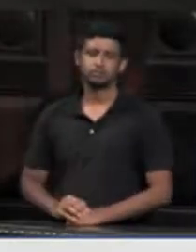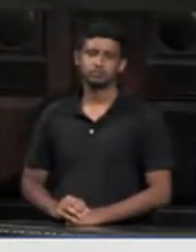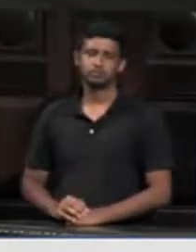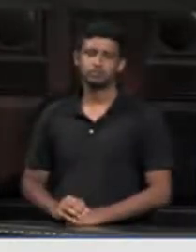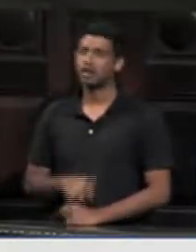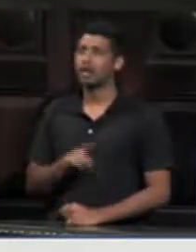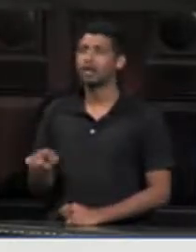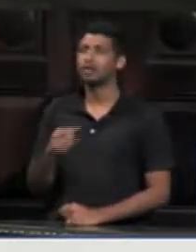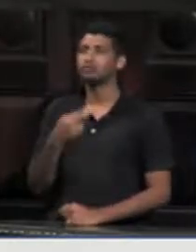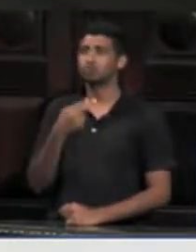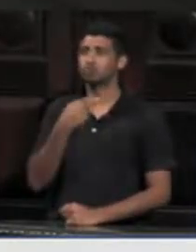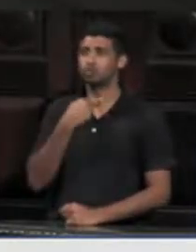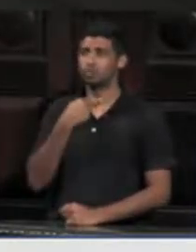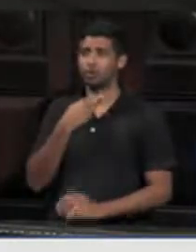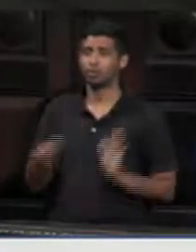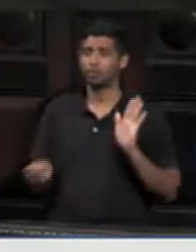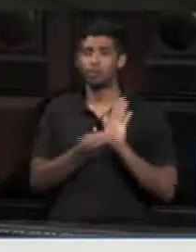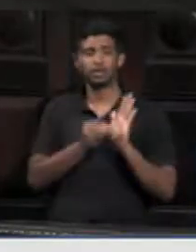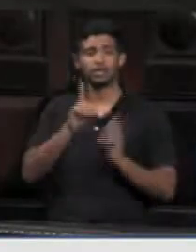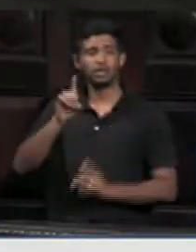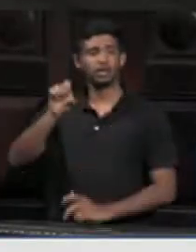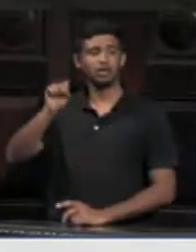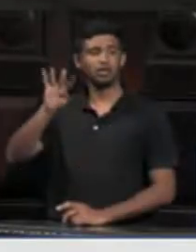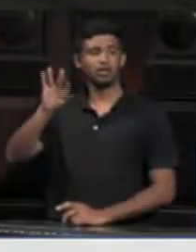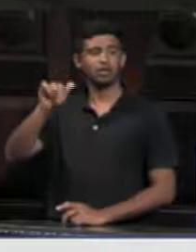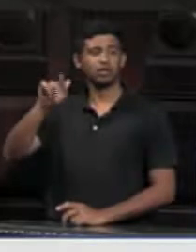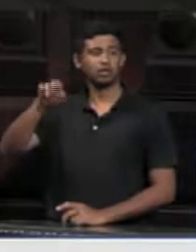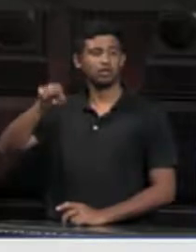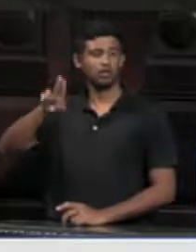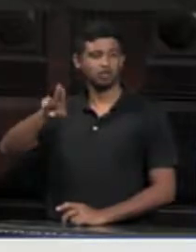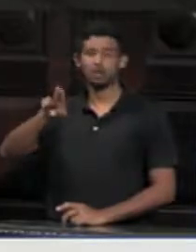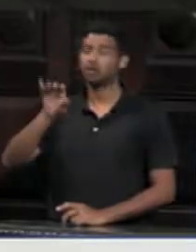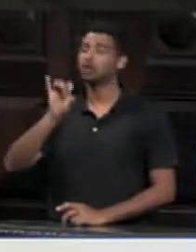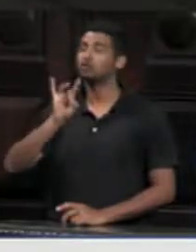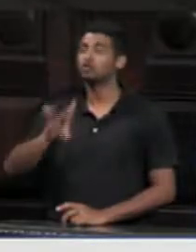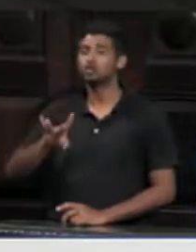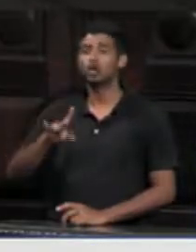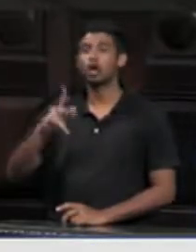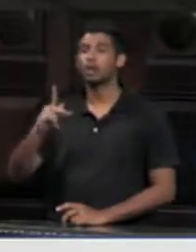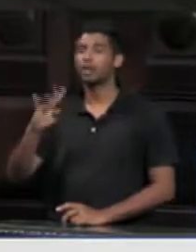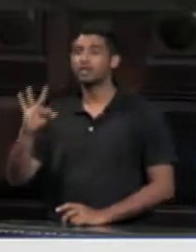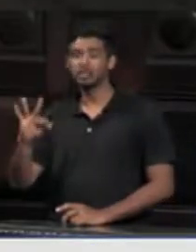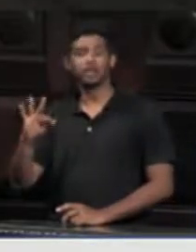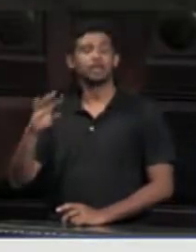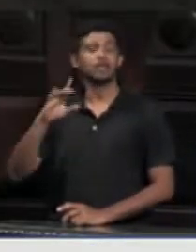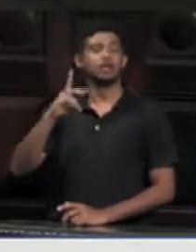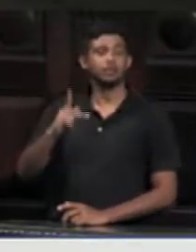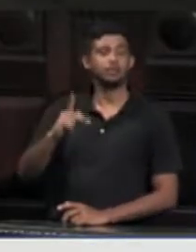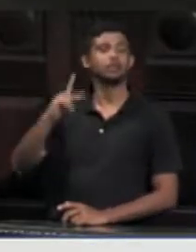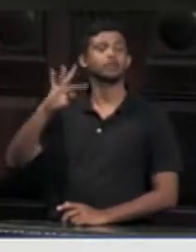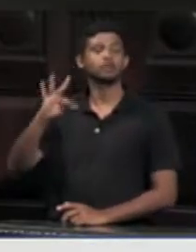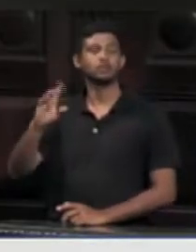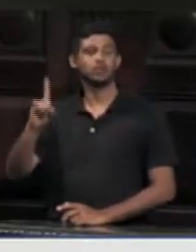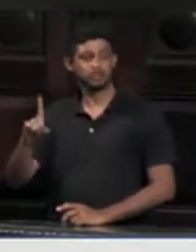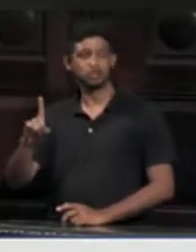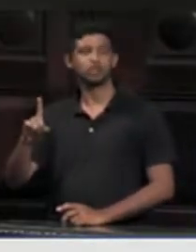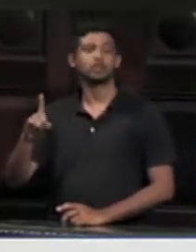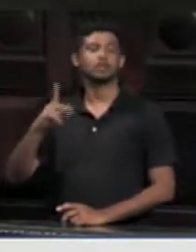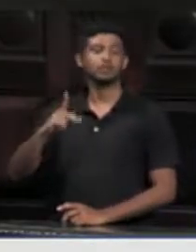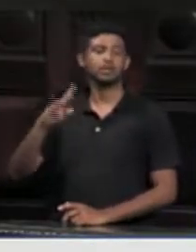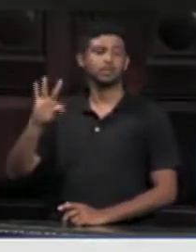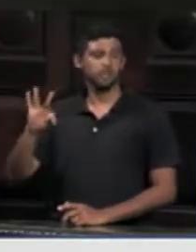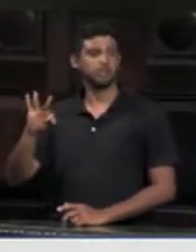não poderão fazer destaque. Só poderão fazer PDT, PRB, PSD, PT,